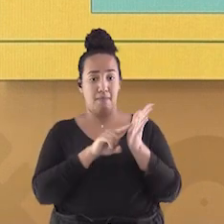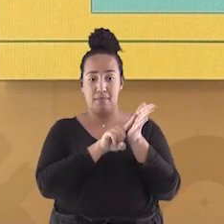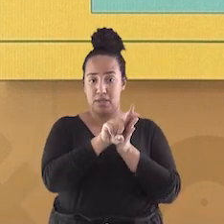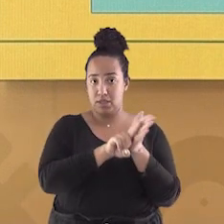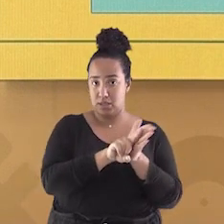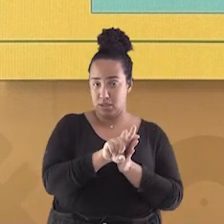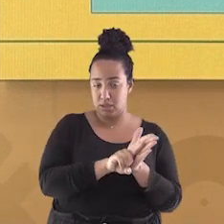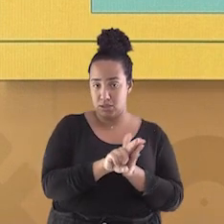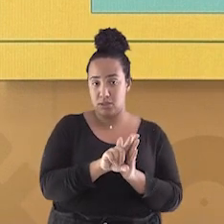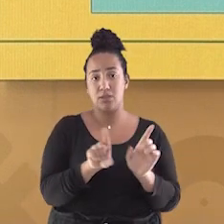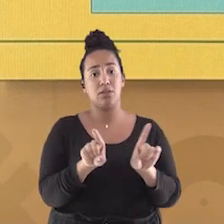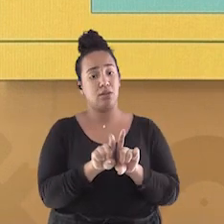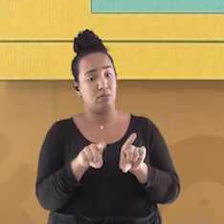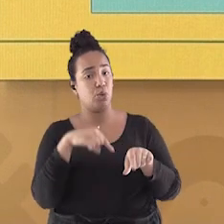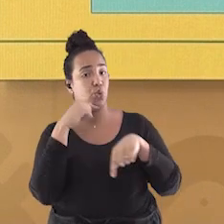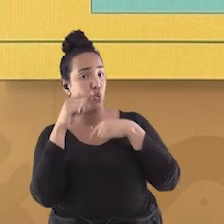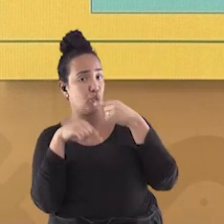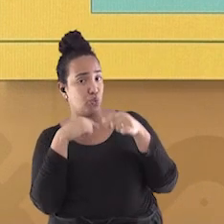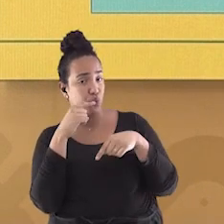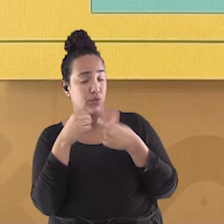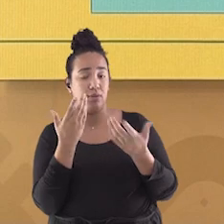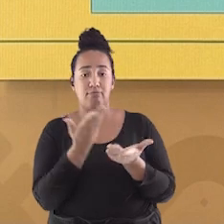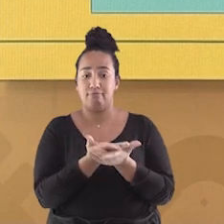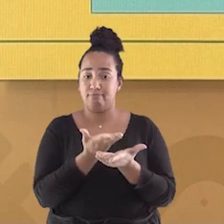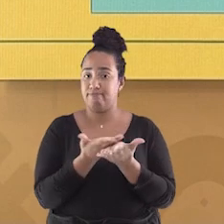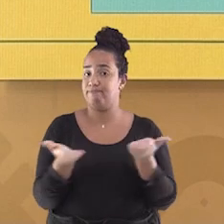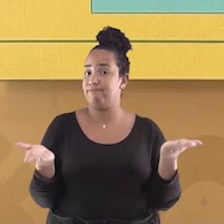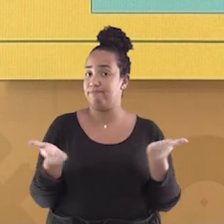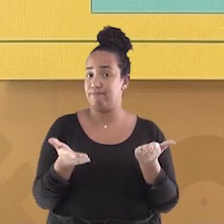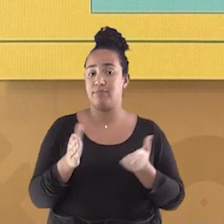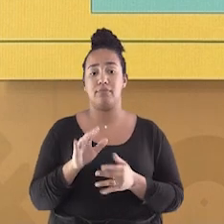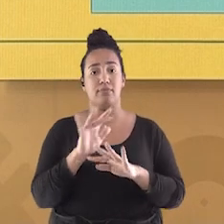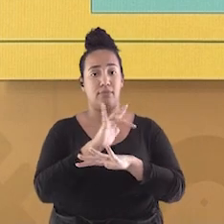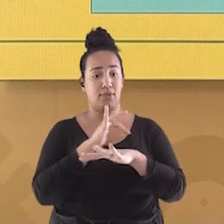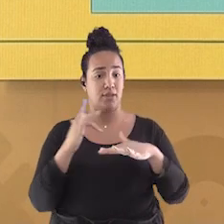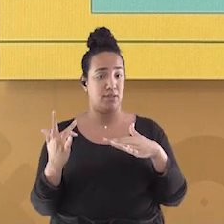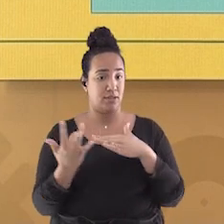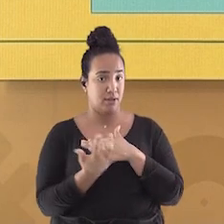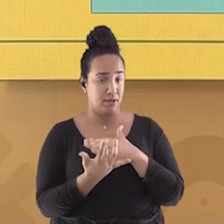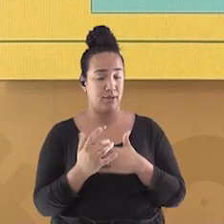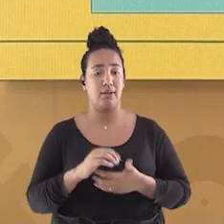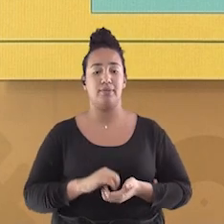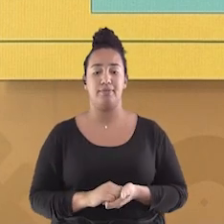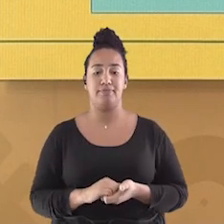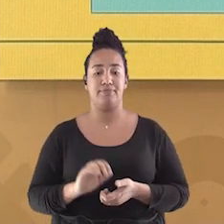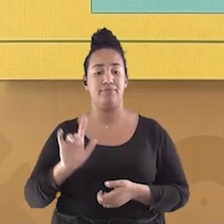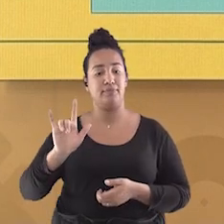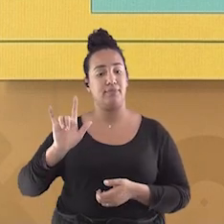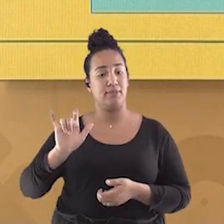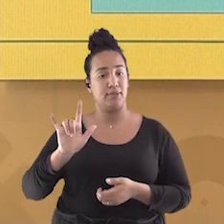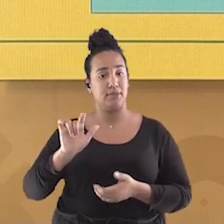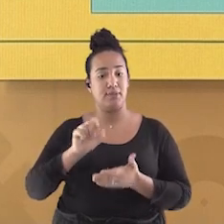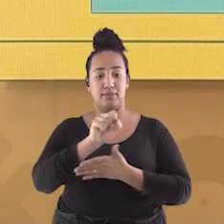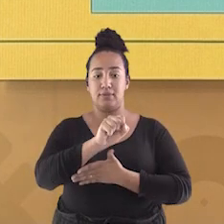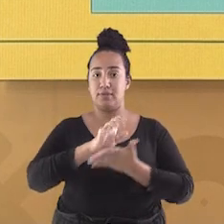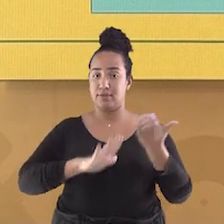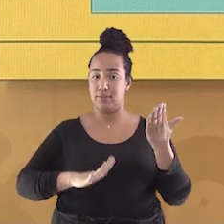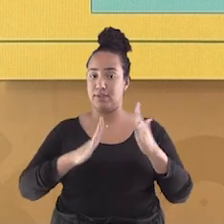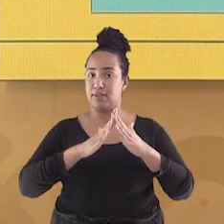pesquisa como dúvidas sobre a aula para as nossas redes sociais. No Instagram é